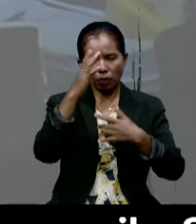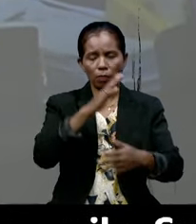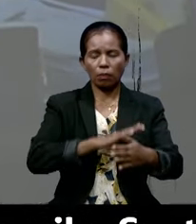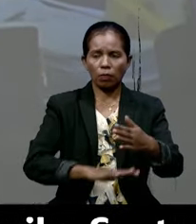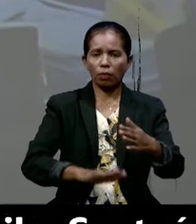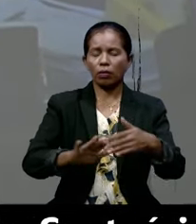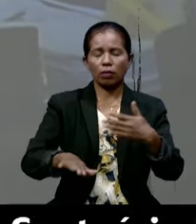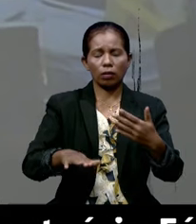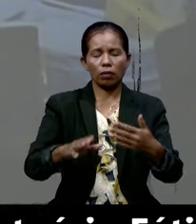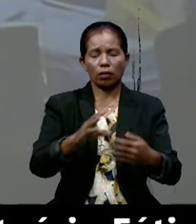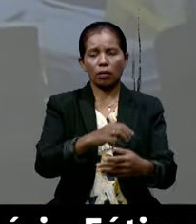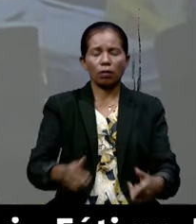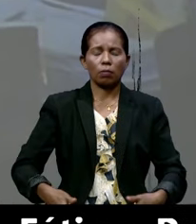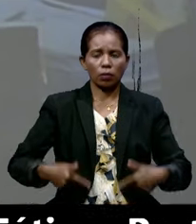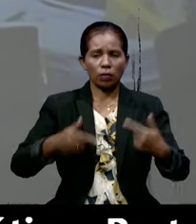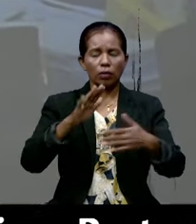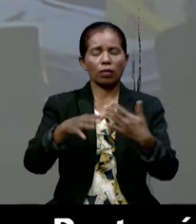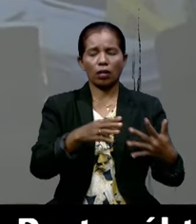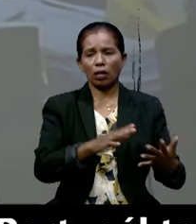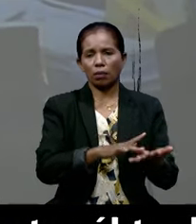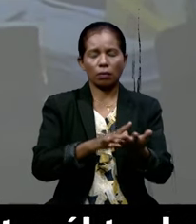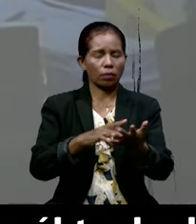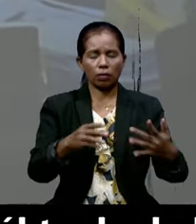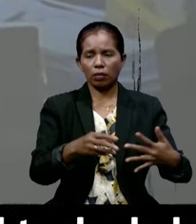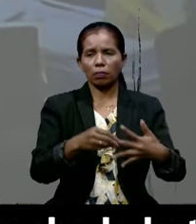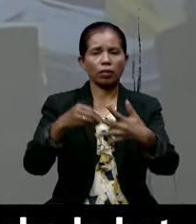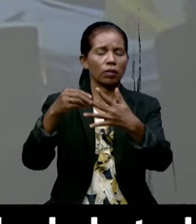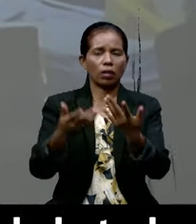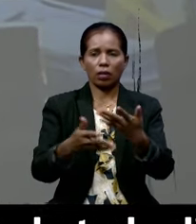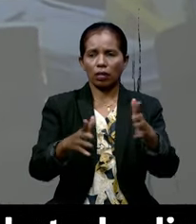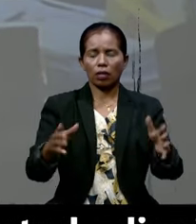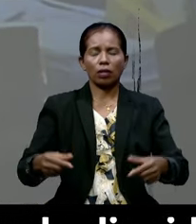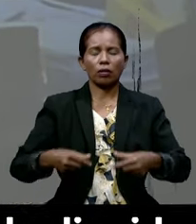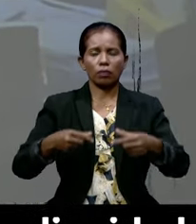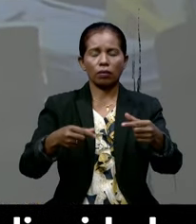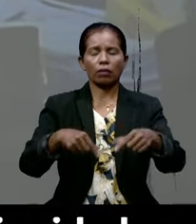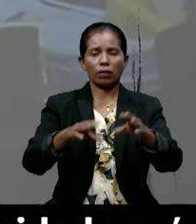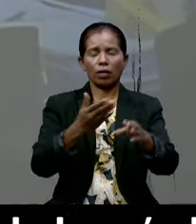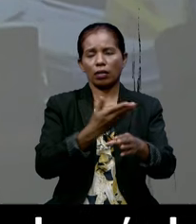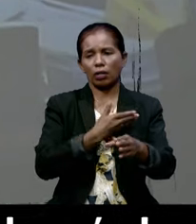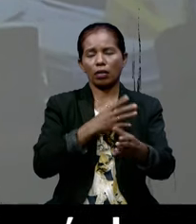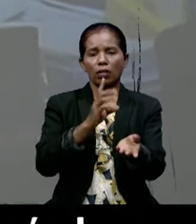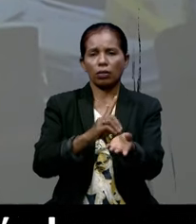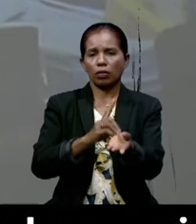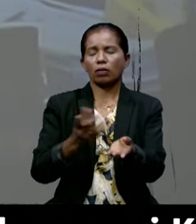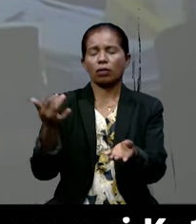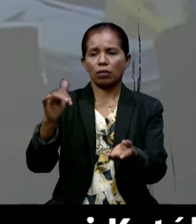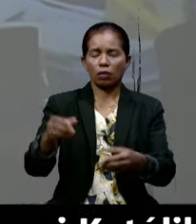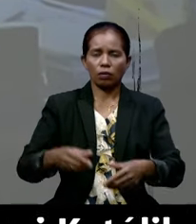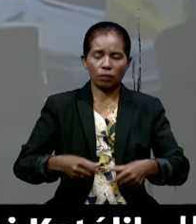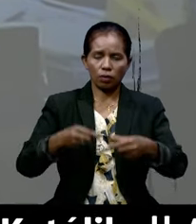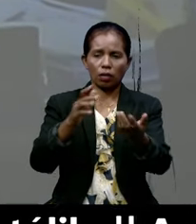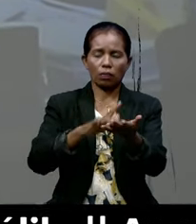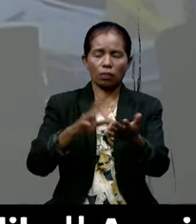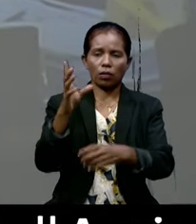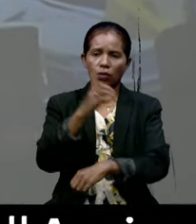o aimoruk específico da la ruma stok aimoruk limitado, nomos folling carum, nune, doutor Sira, passa deit aimoruk loron